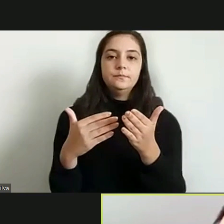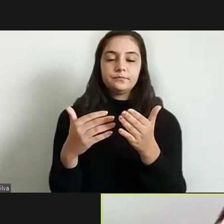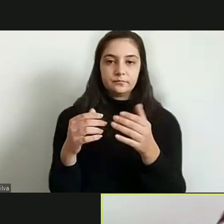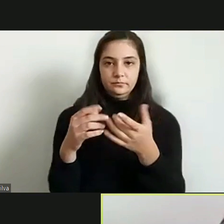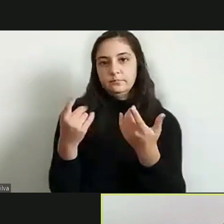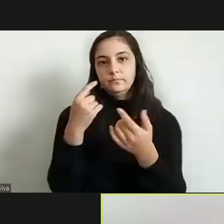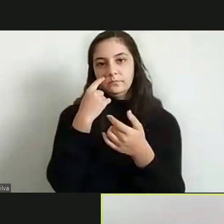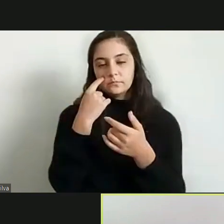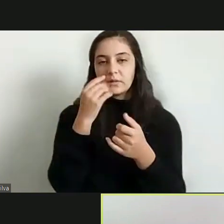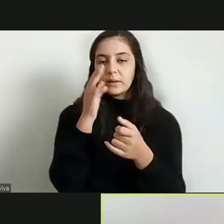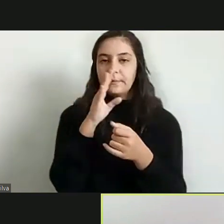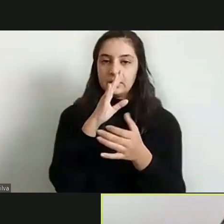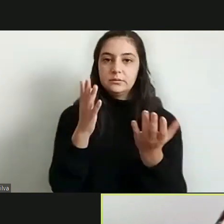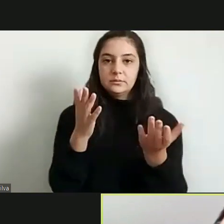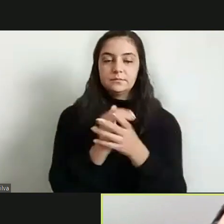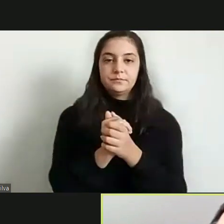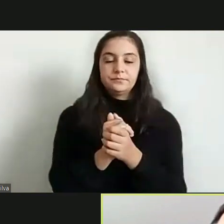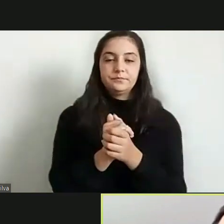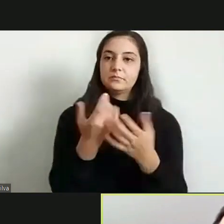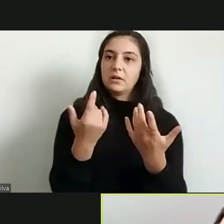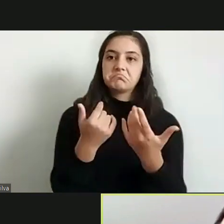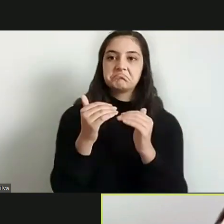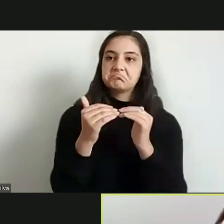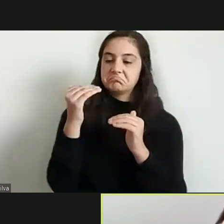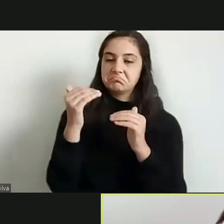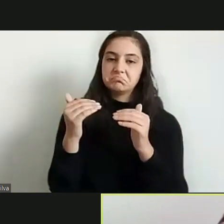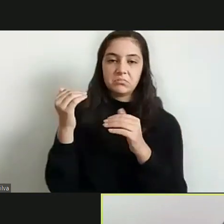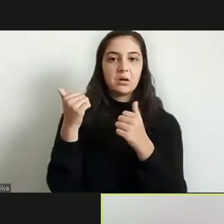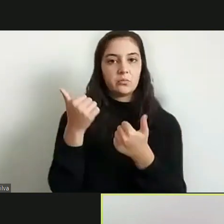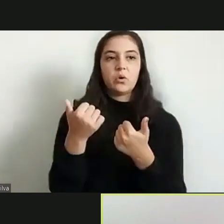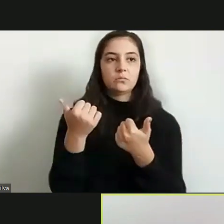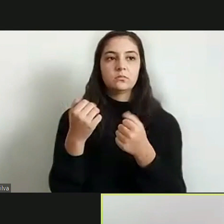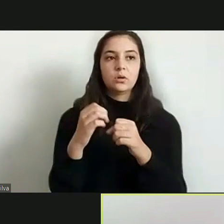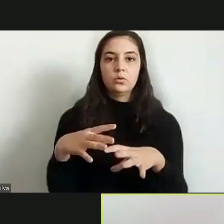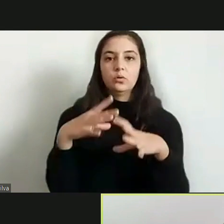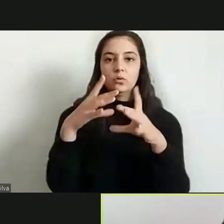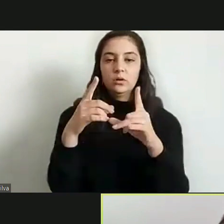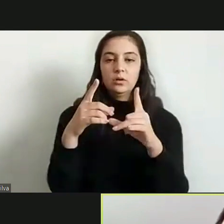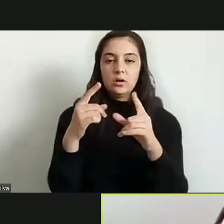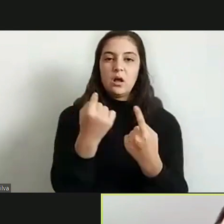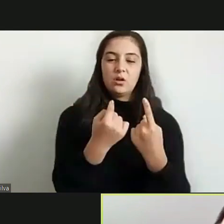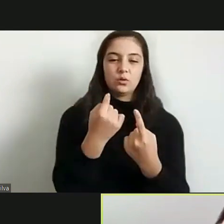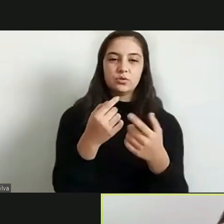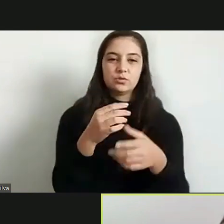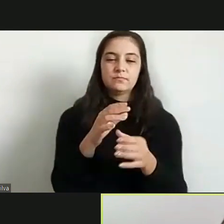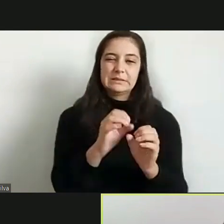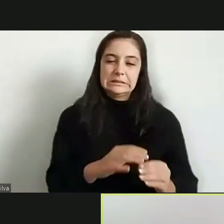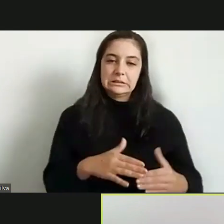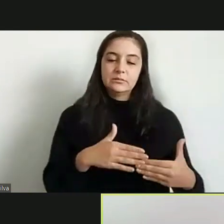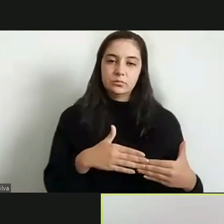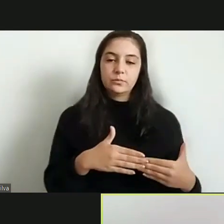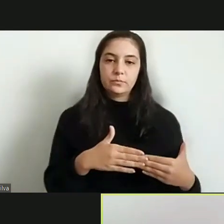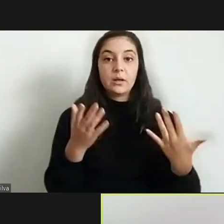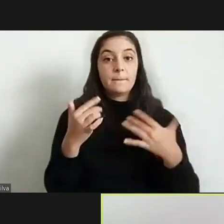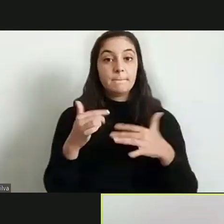esta prática, muitas delas com bom grau de desenvolvimento e de consolidação, outras ainda numa fase bastante embrionária ou incipiente, mas esta